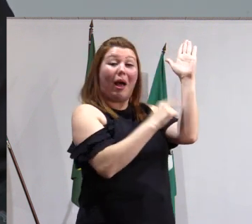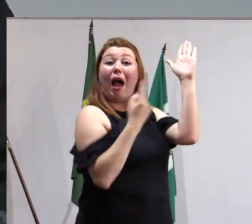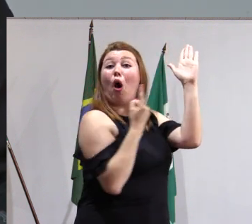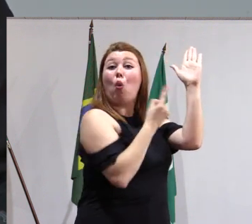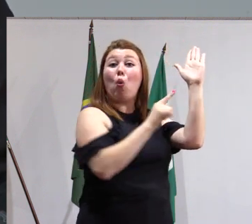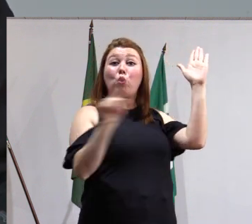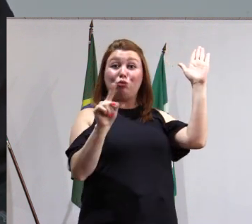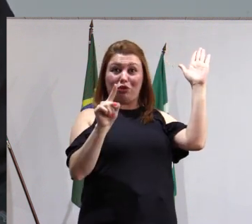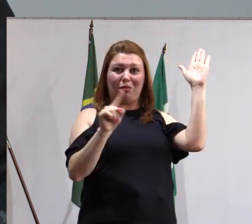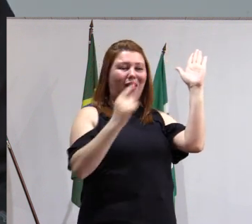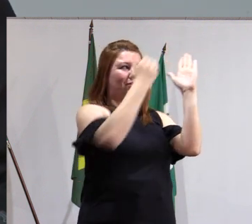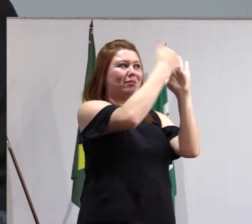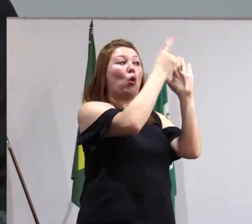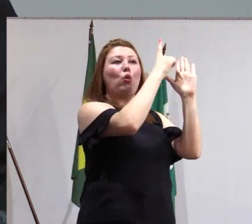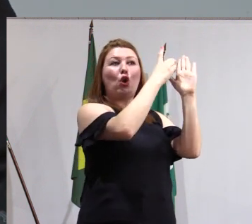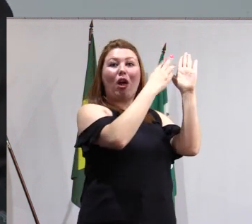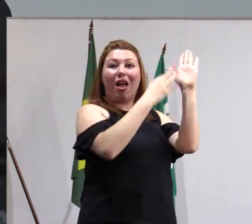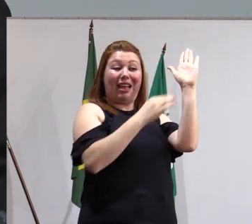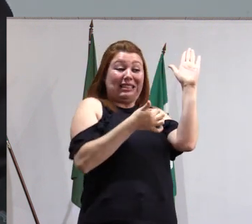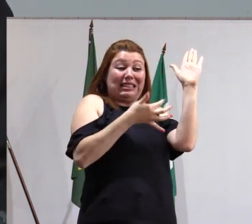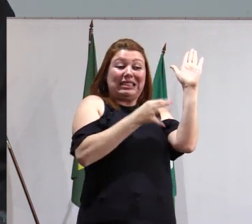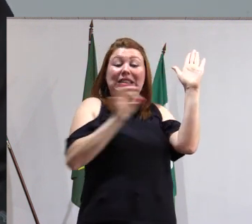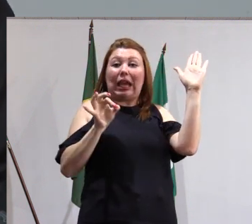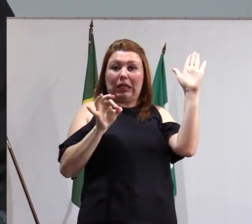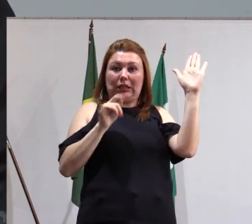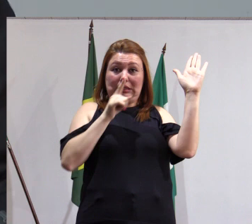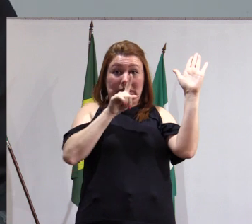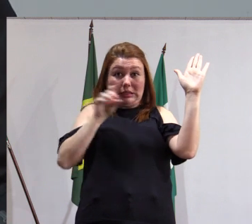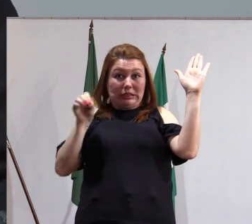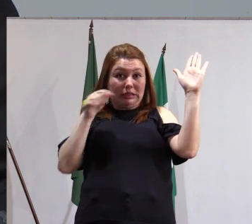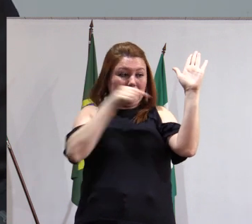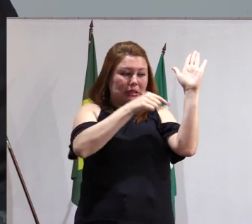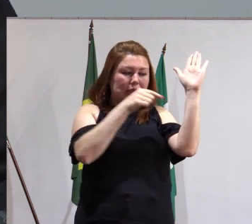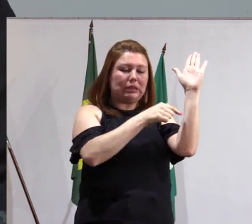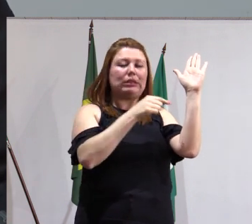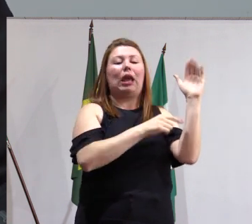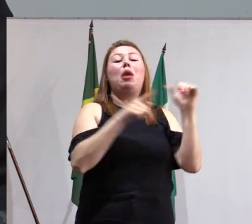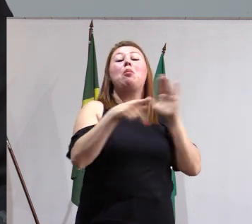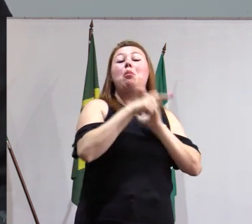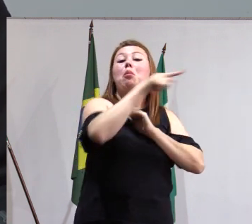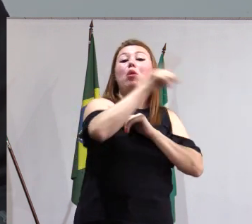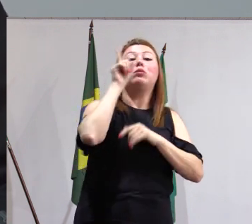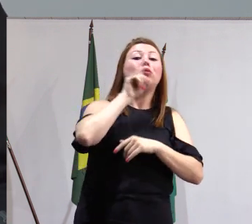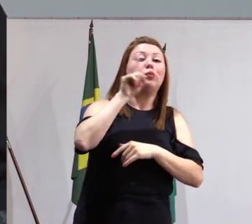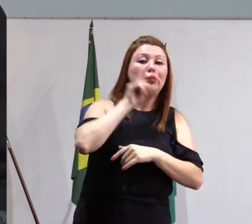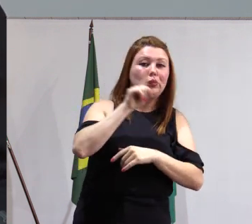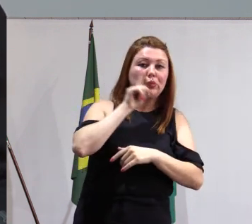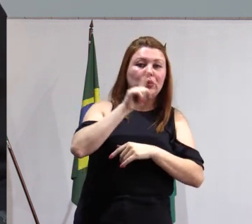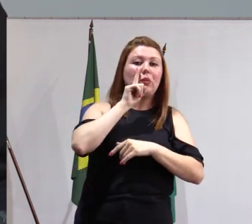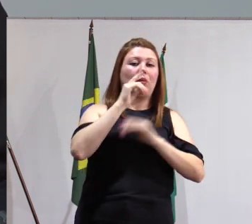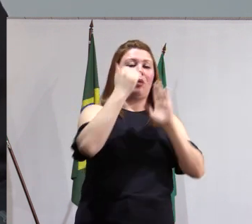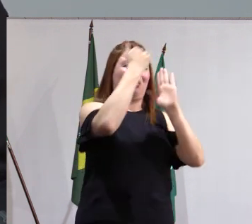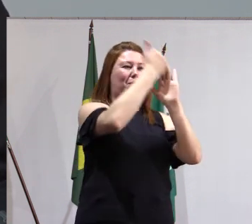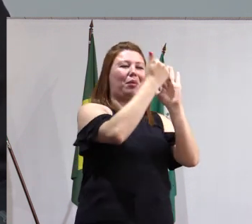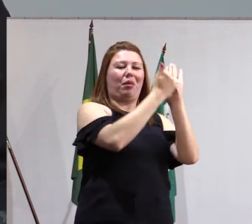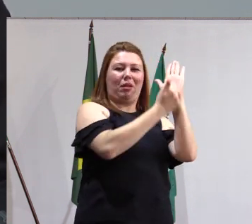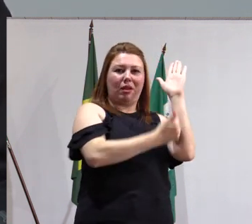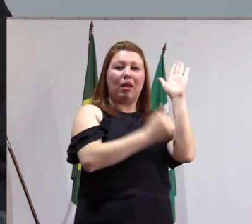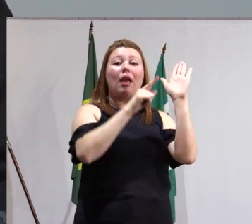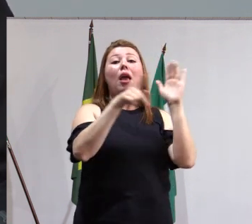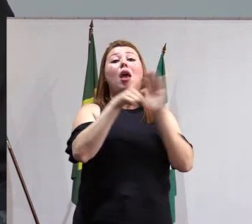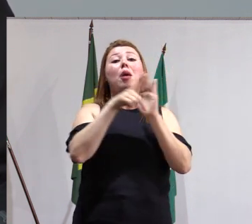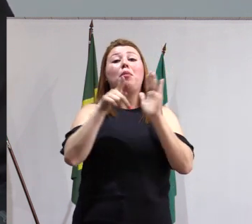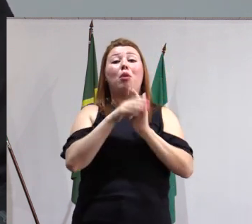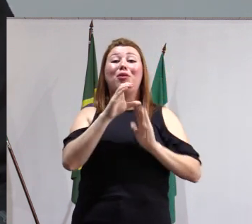100 primeiras universidades, dentro das americanas, das universidades americanas, que estão entre as 100 primeiras do Times Higher Education, que é a Universidade de Califórnia